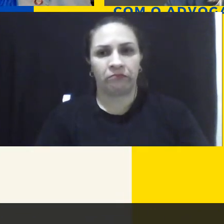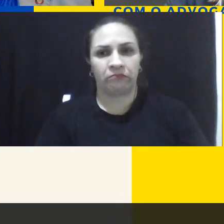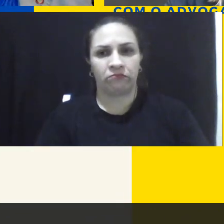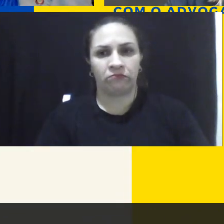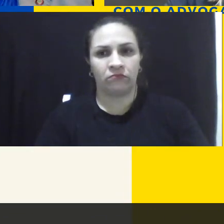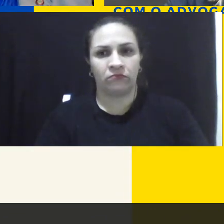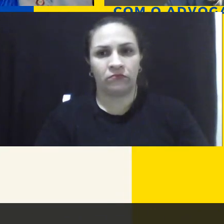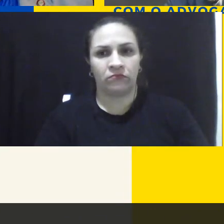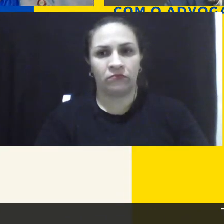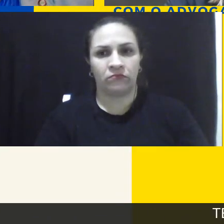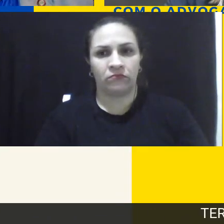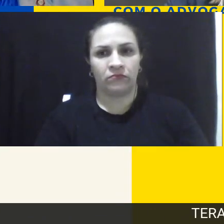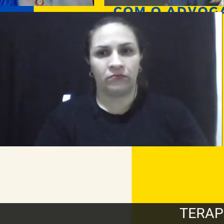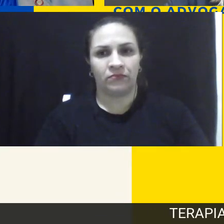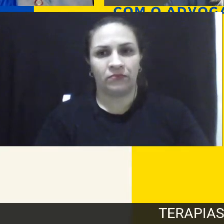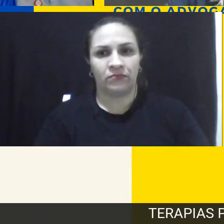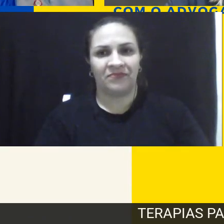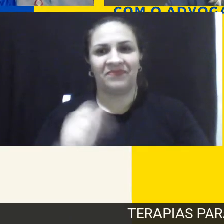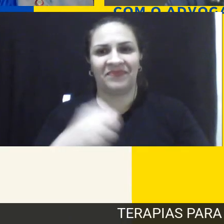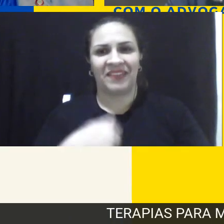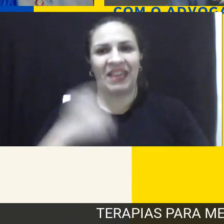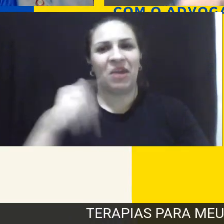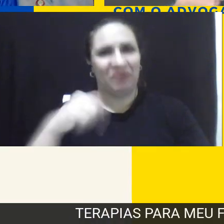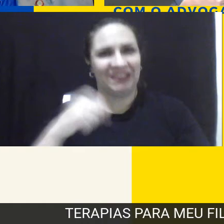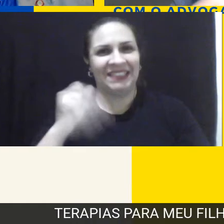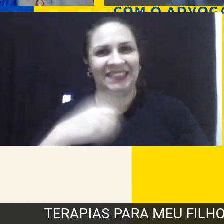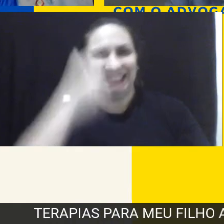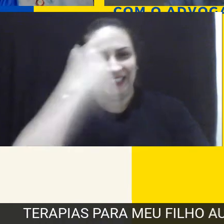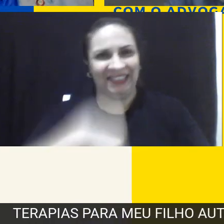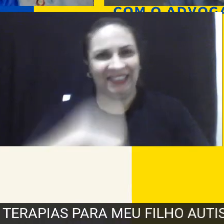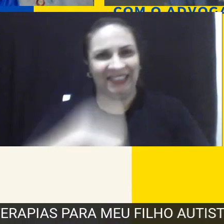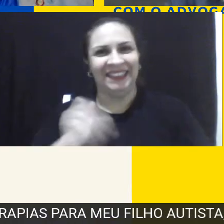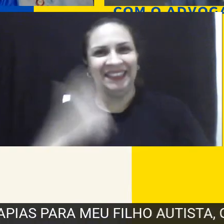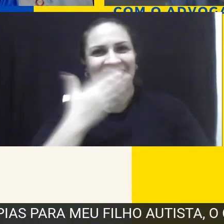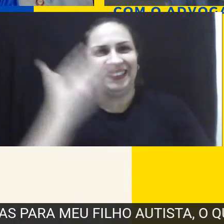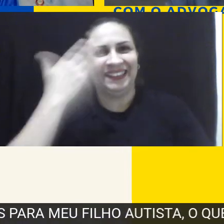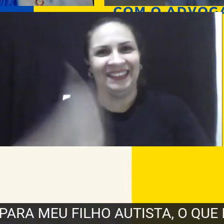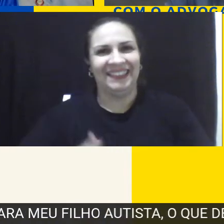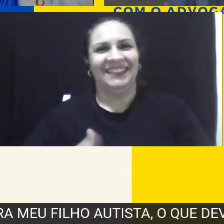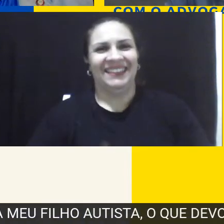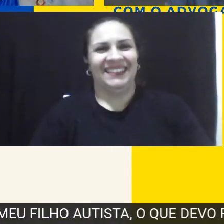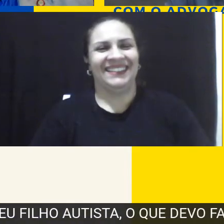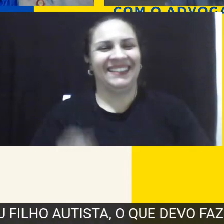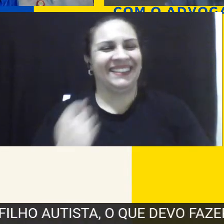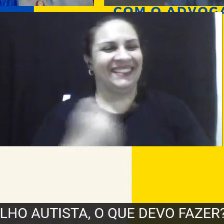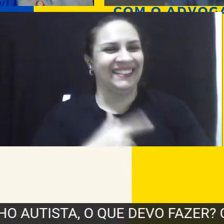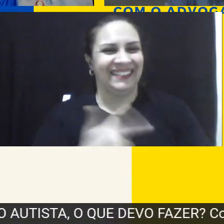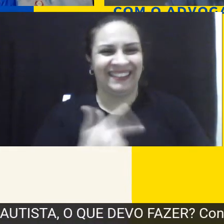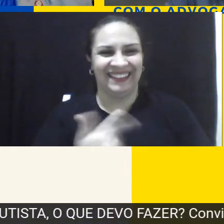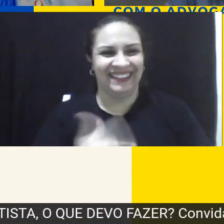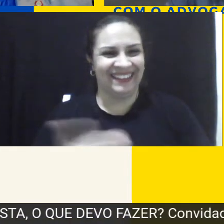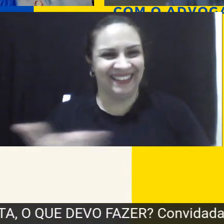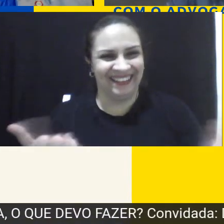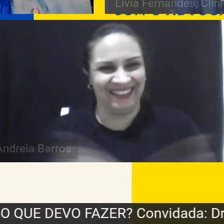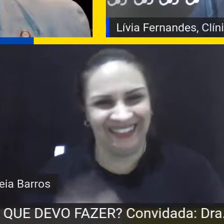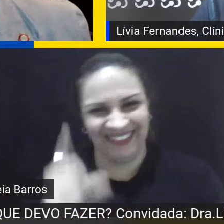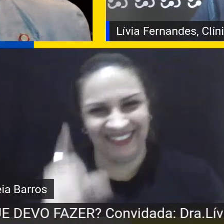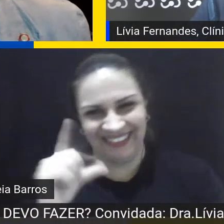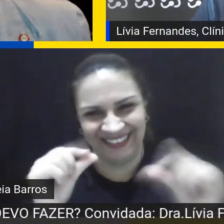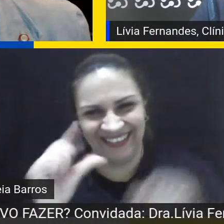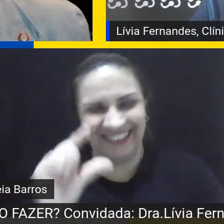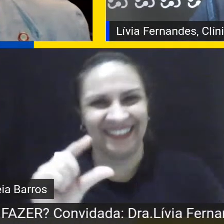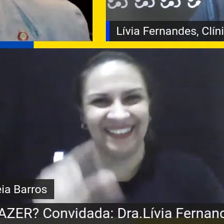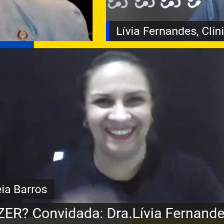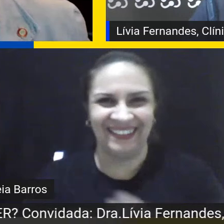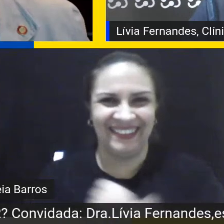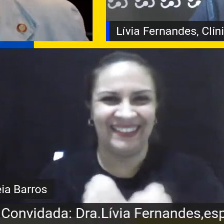Luiz Otávio disse que ele é ele. Então é ele mesmo, porque lá não apareceu. Desculpa, viu, Luiz Otávio? Obrigado por você estar